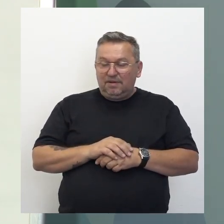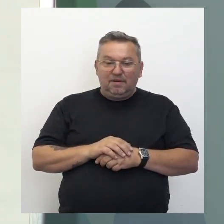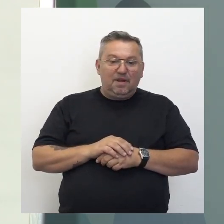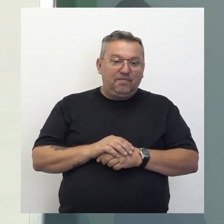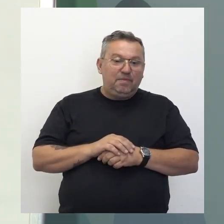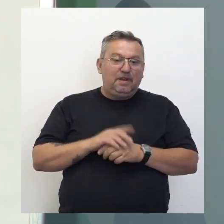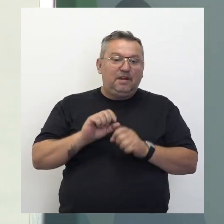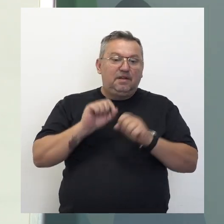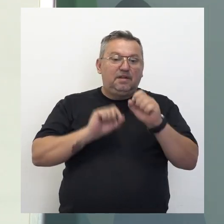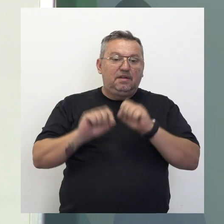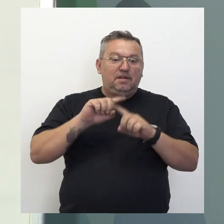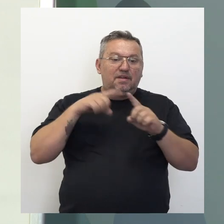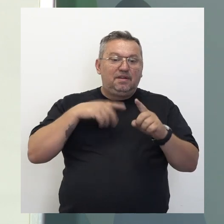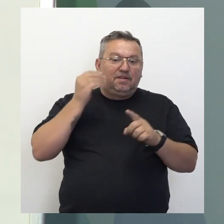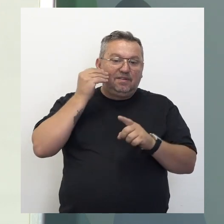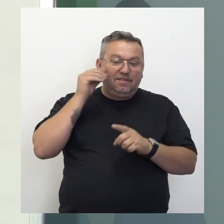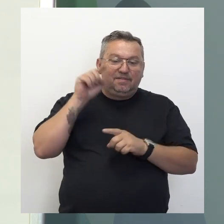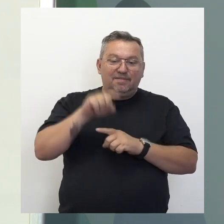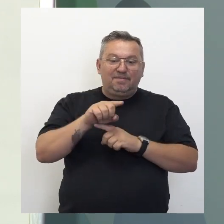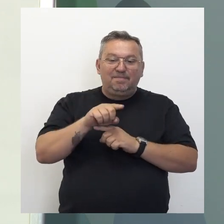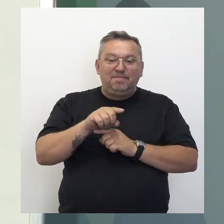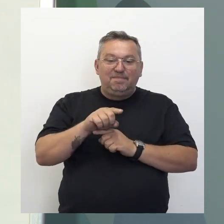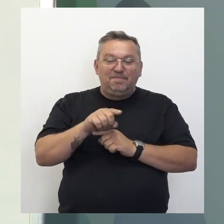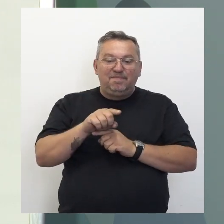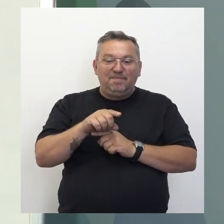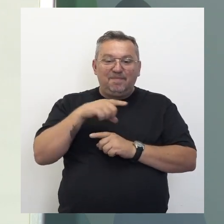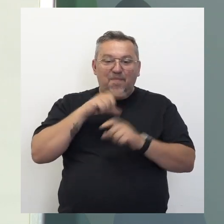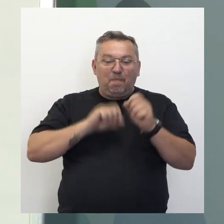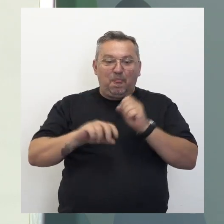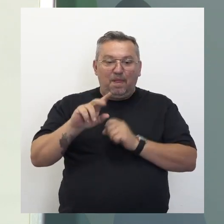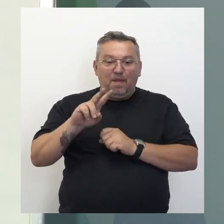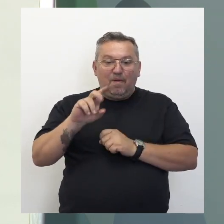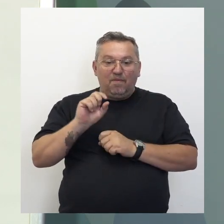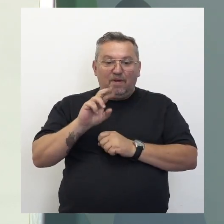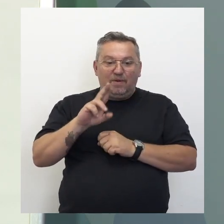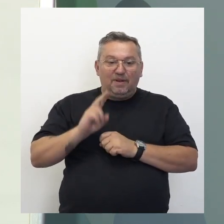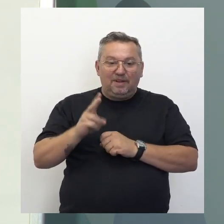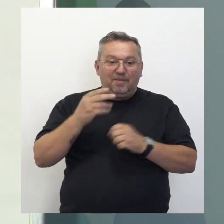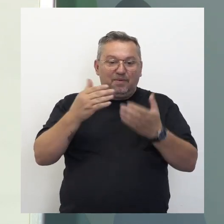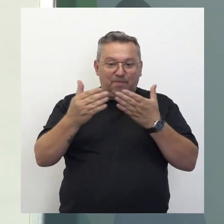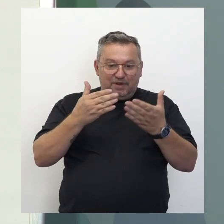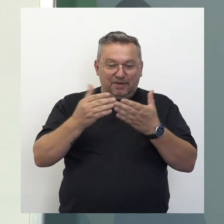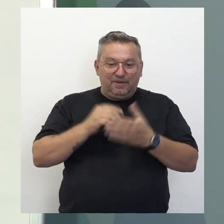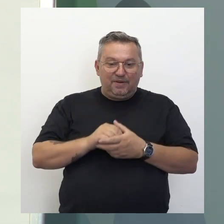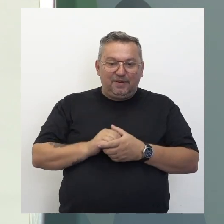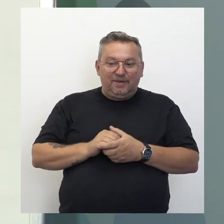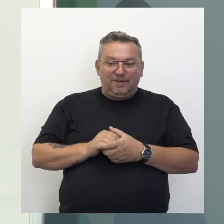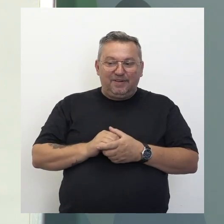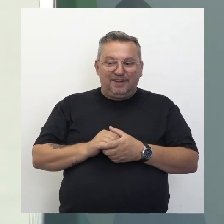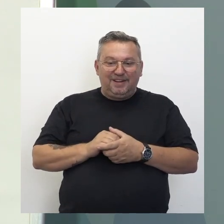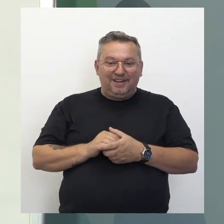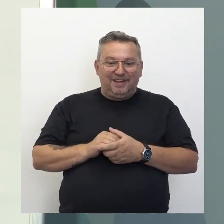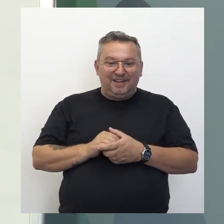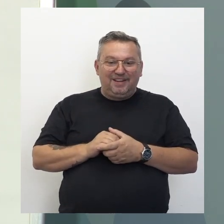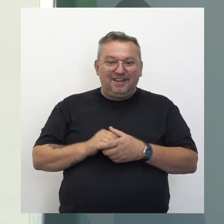Perfeito? Então, o que acontece? Nesse daqui, eu vou ter um valor, sempre comparando entre os 3, ok, pessoal? Eu vou